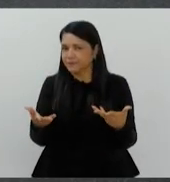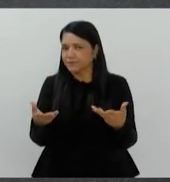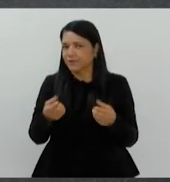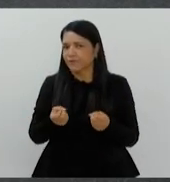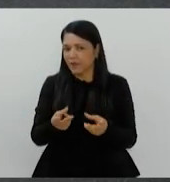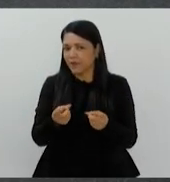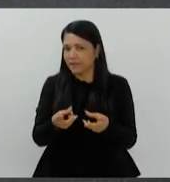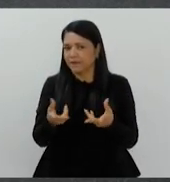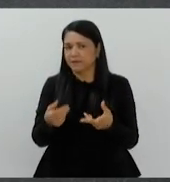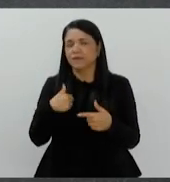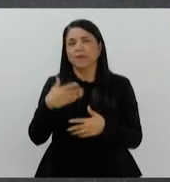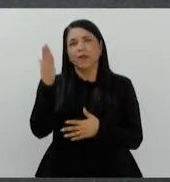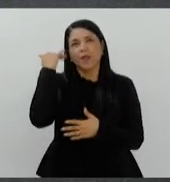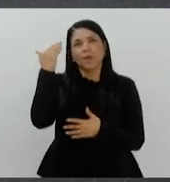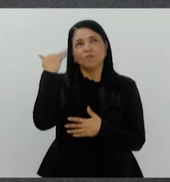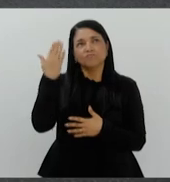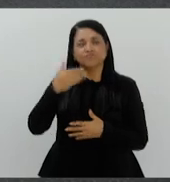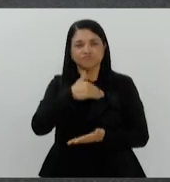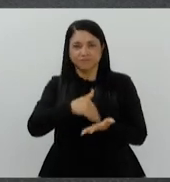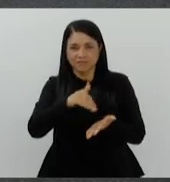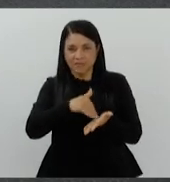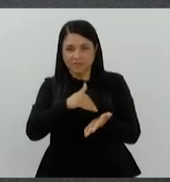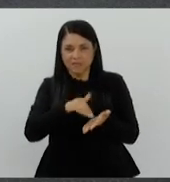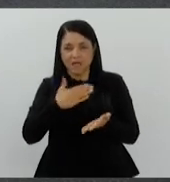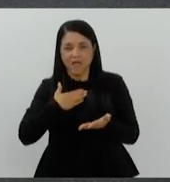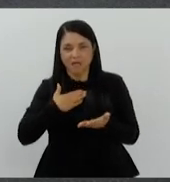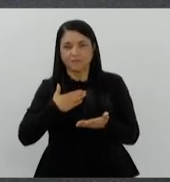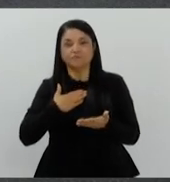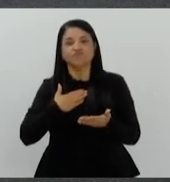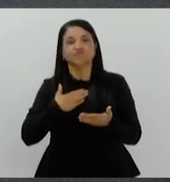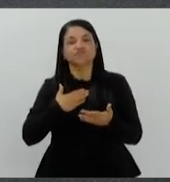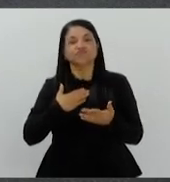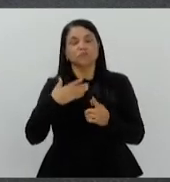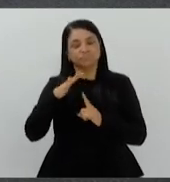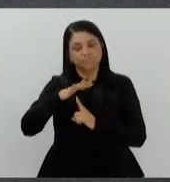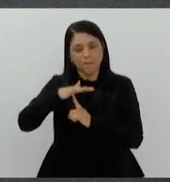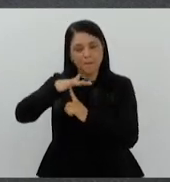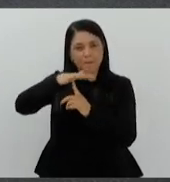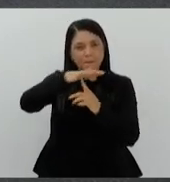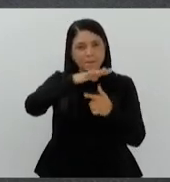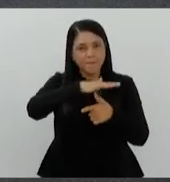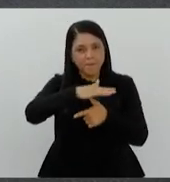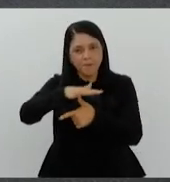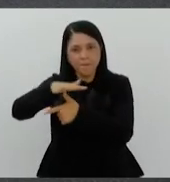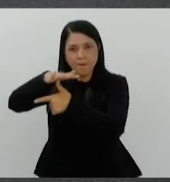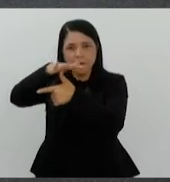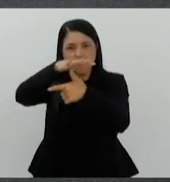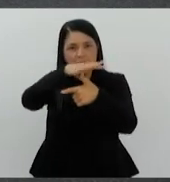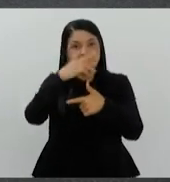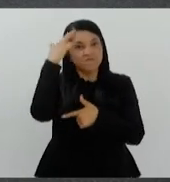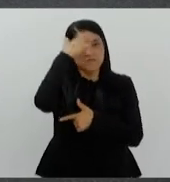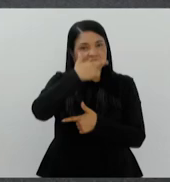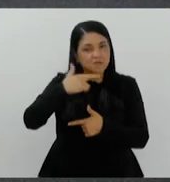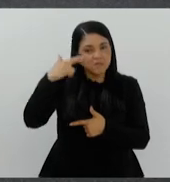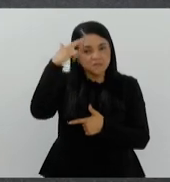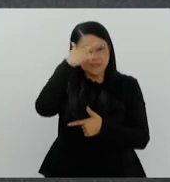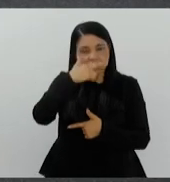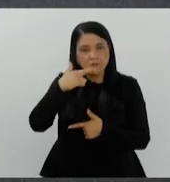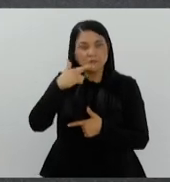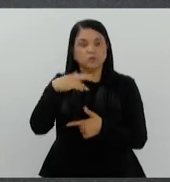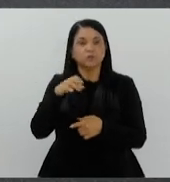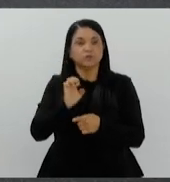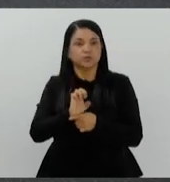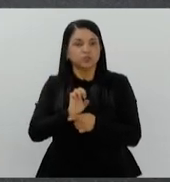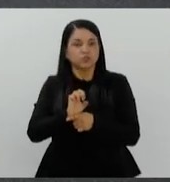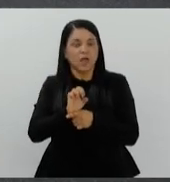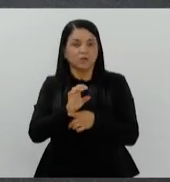Ambiente, nós compramos para fiscalização um helicóptero e fizemos muitas fiscalizações no estado